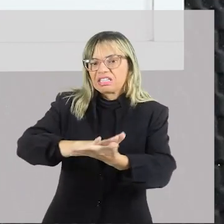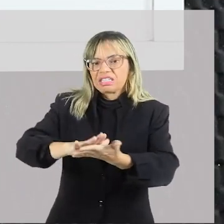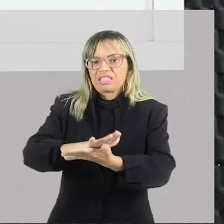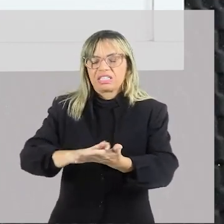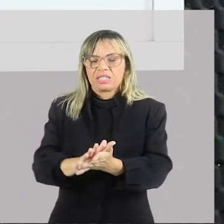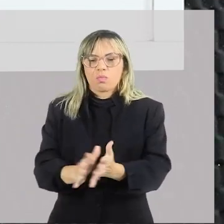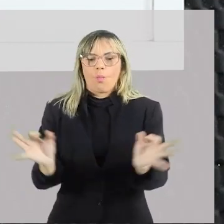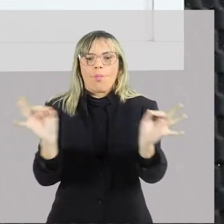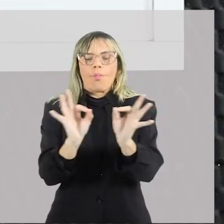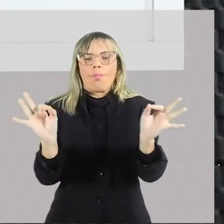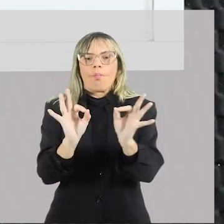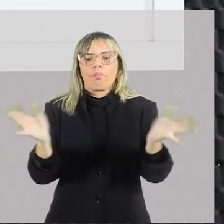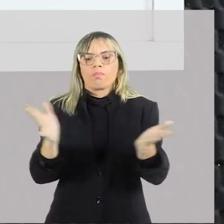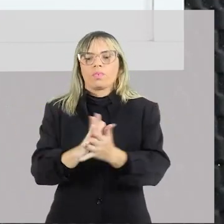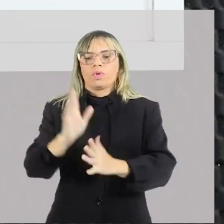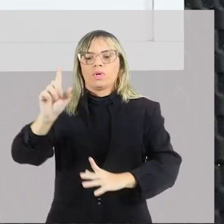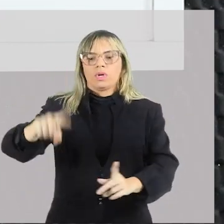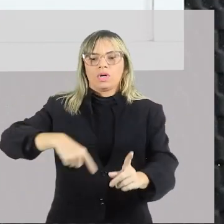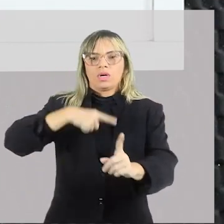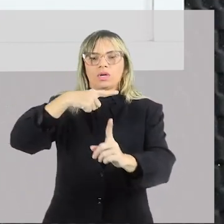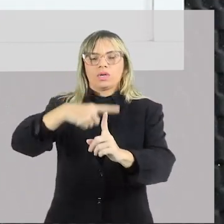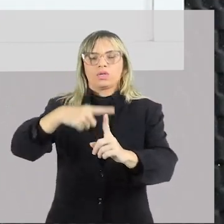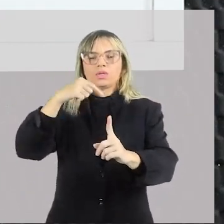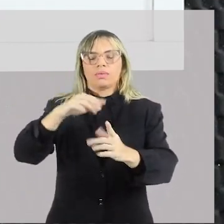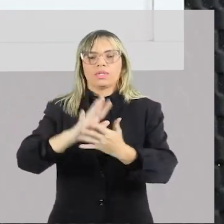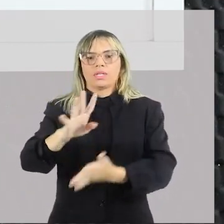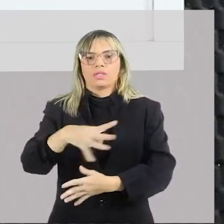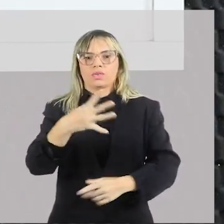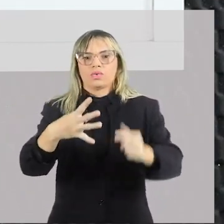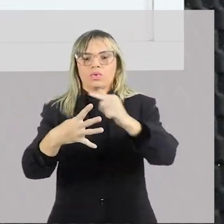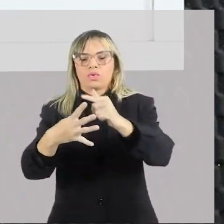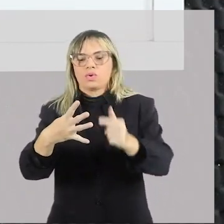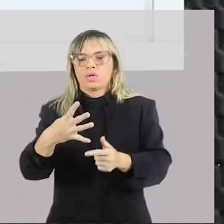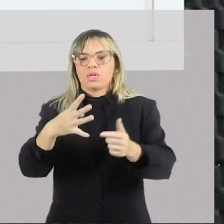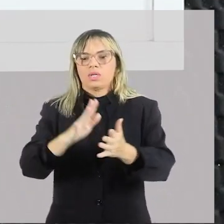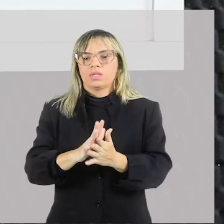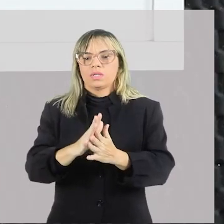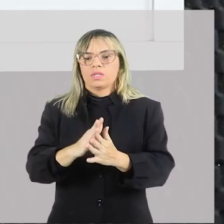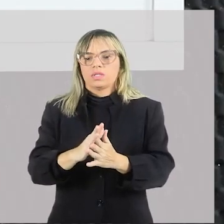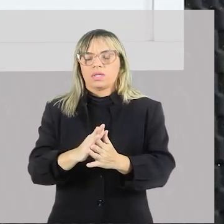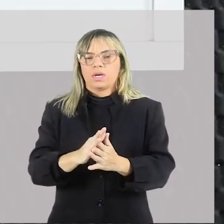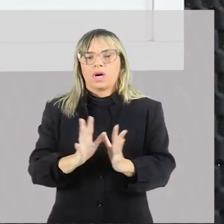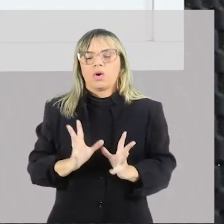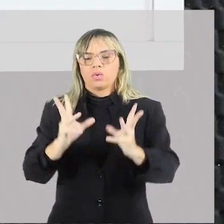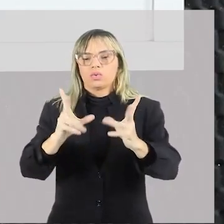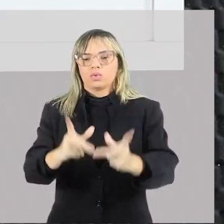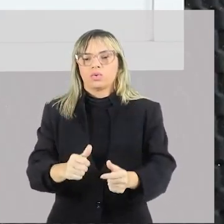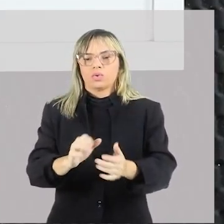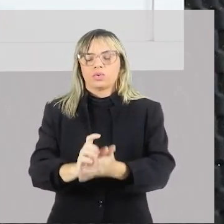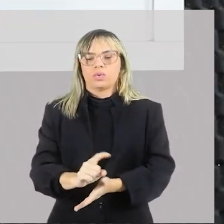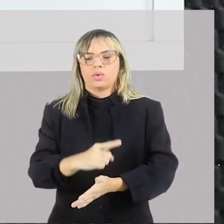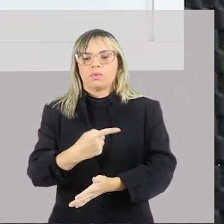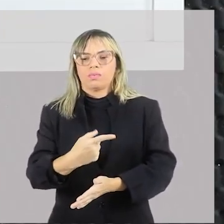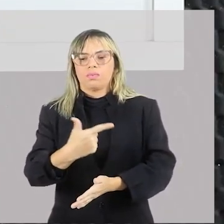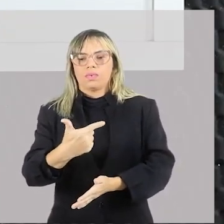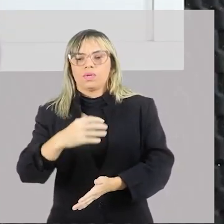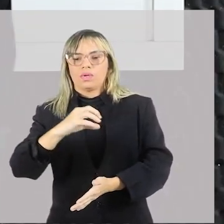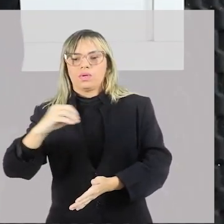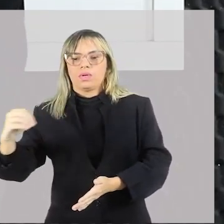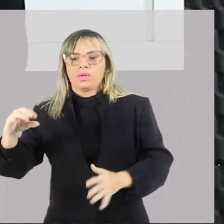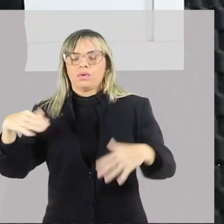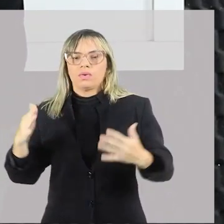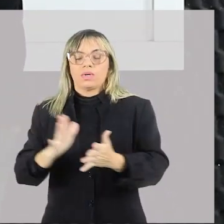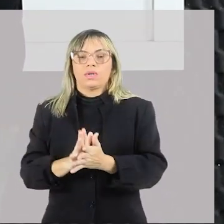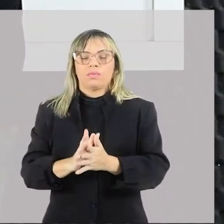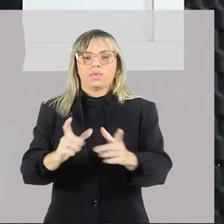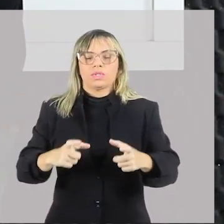quatro parcelas tem que ser o quê 1200 Tá então vamos isso aí para depois Responder o que a questão Pede então você pegar